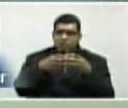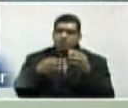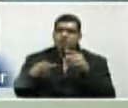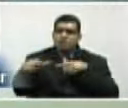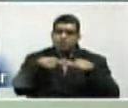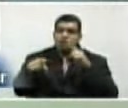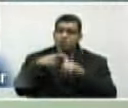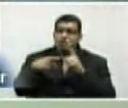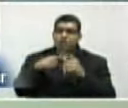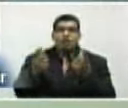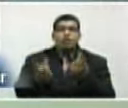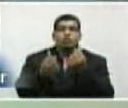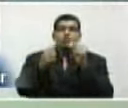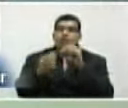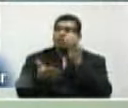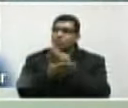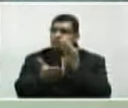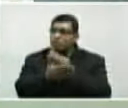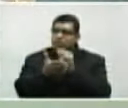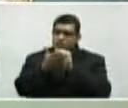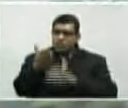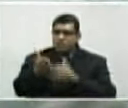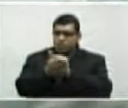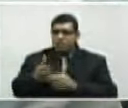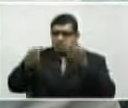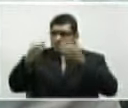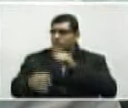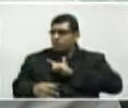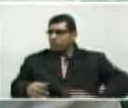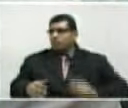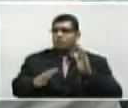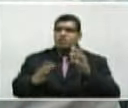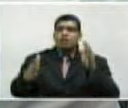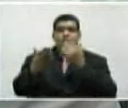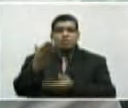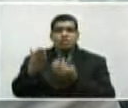duto, porque o dinheiro que está faltando para muitas atividades essenciais do governo está